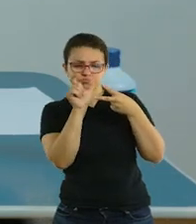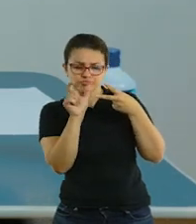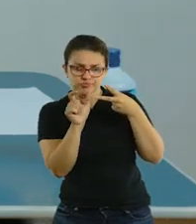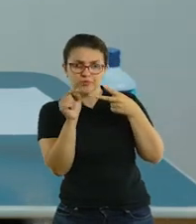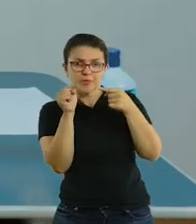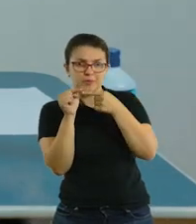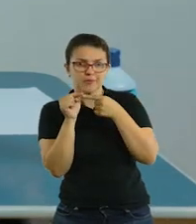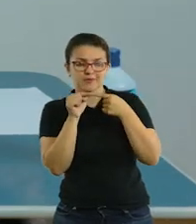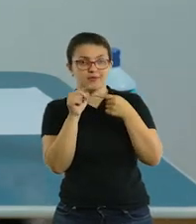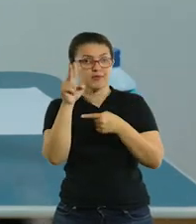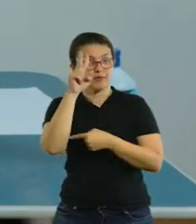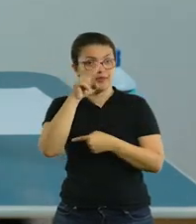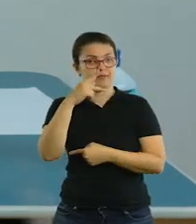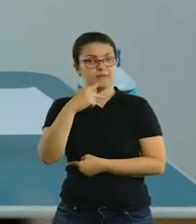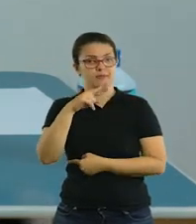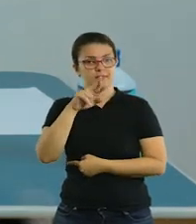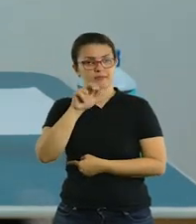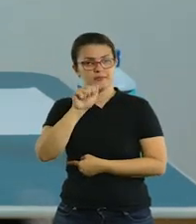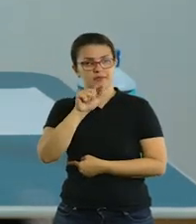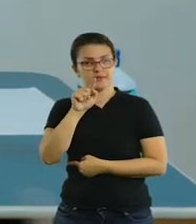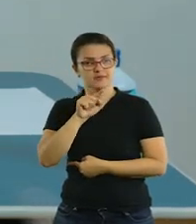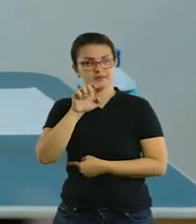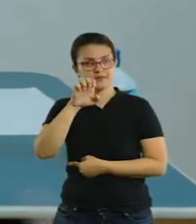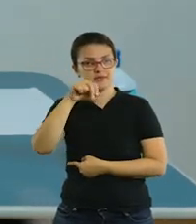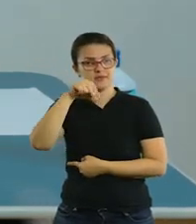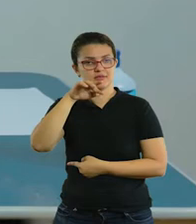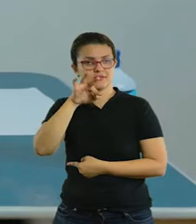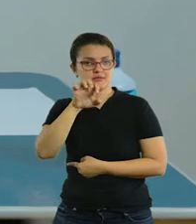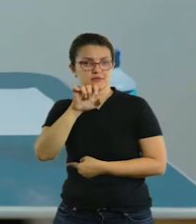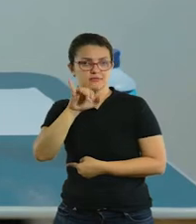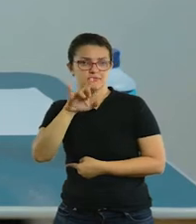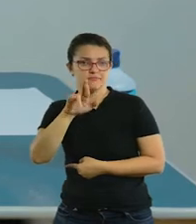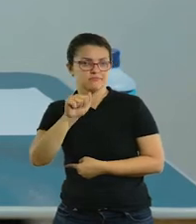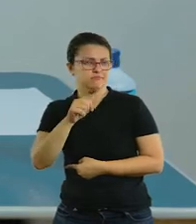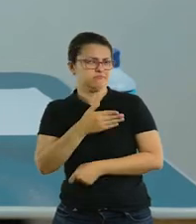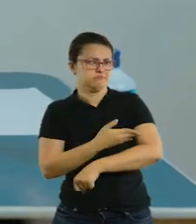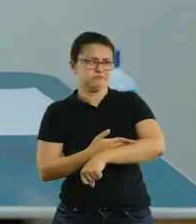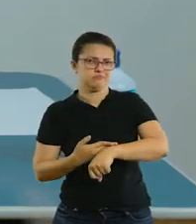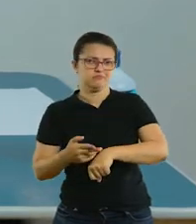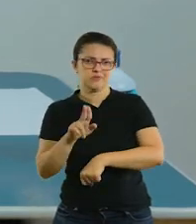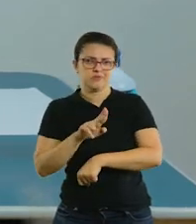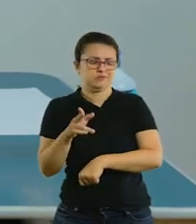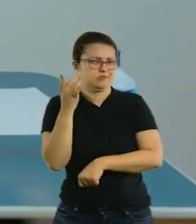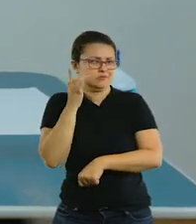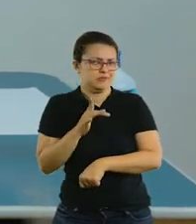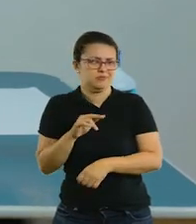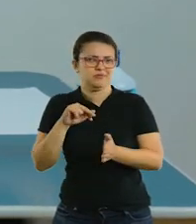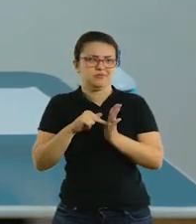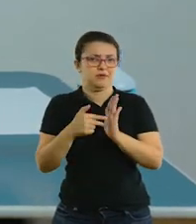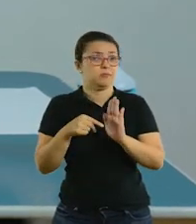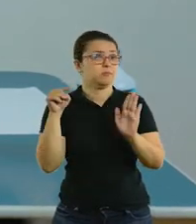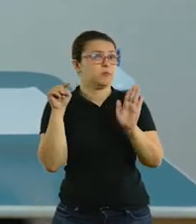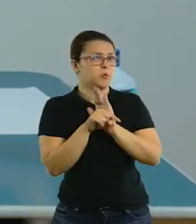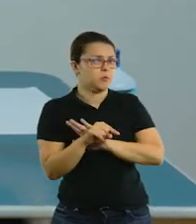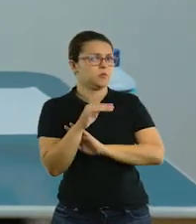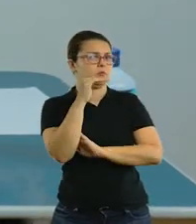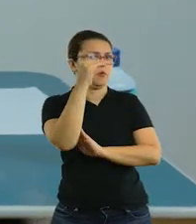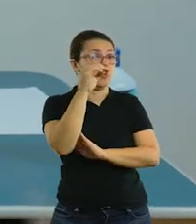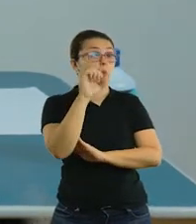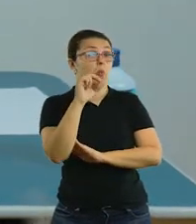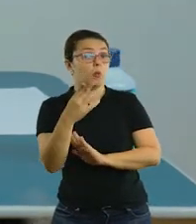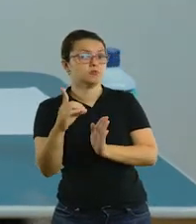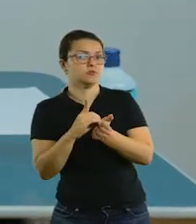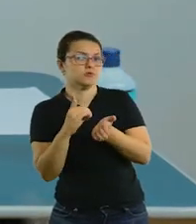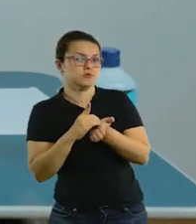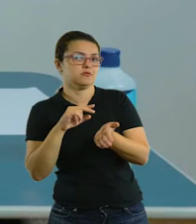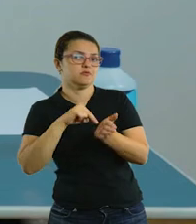Ah, e lembrando, a palavra prazenteira nós não temos o costume de usar no nosso dia a dia. Se você não conhece o significado, pergunta para o adulto aí da sua casa ou procura